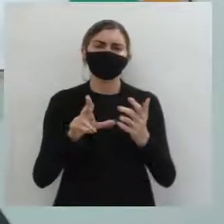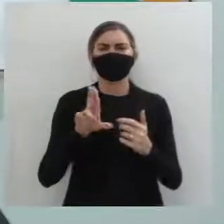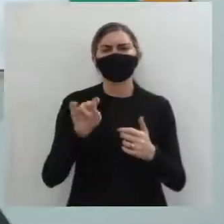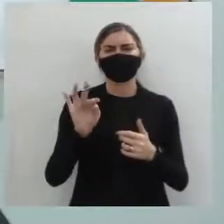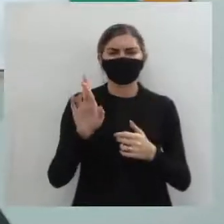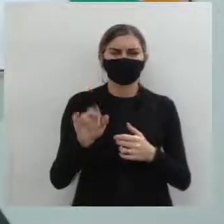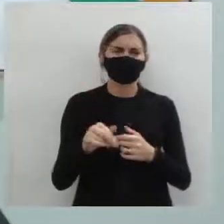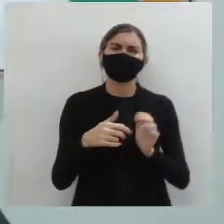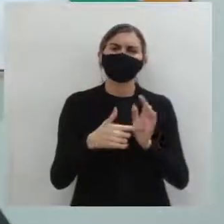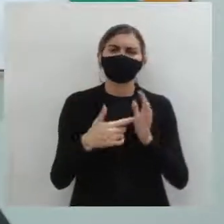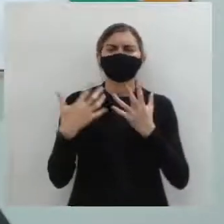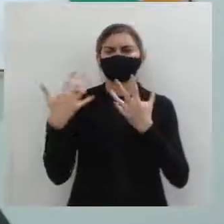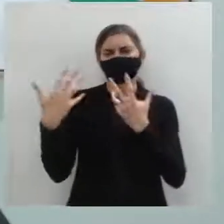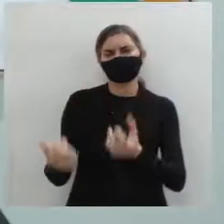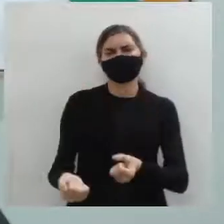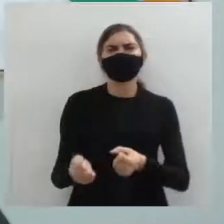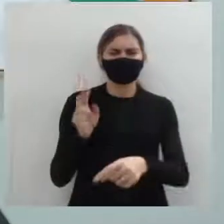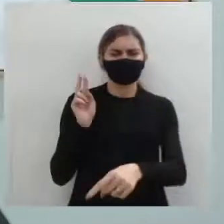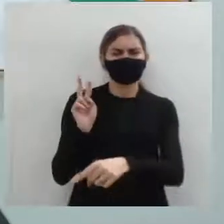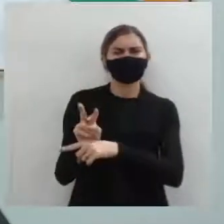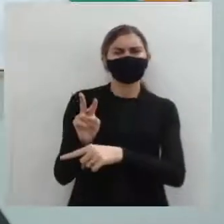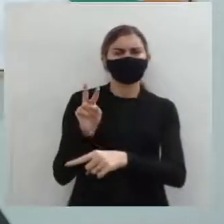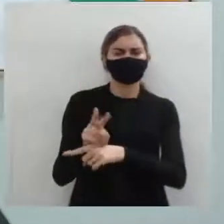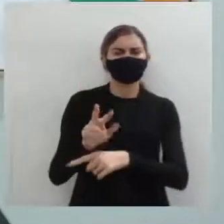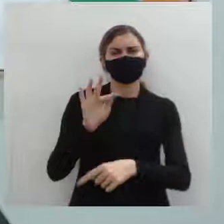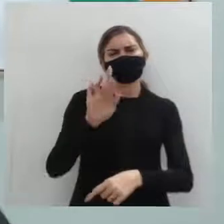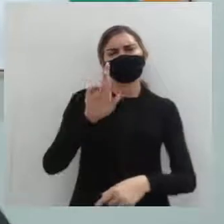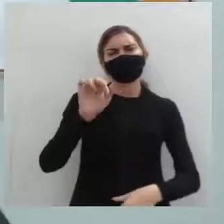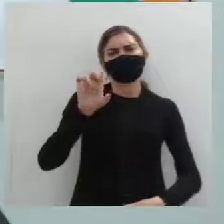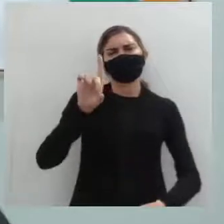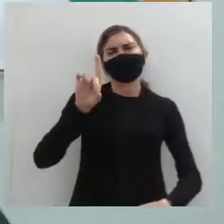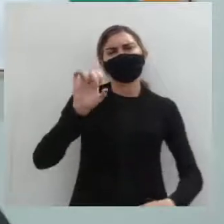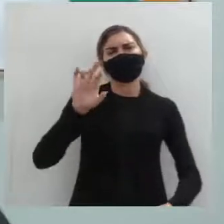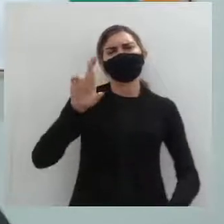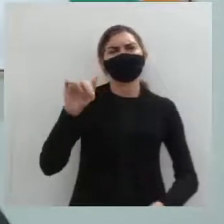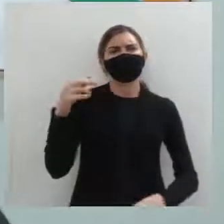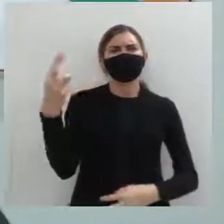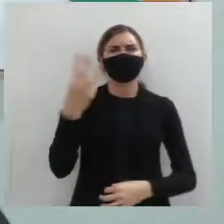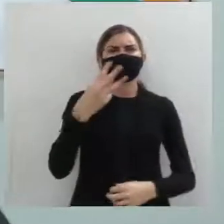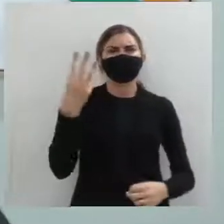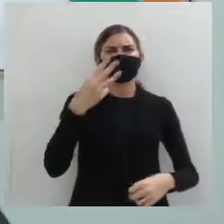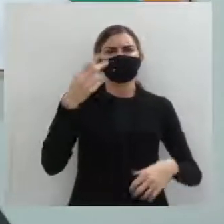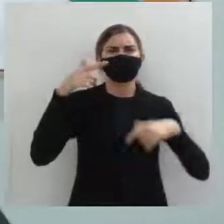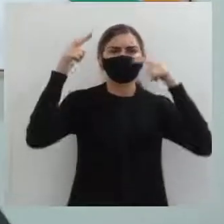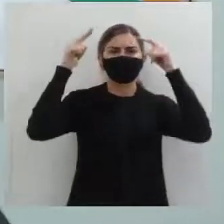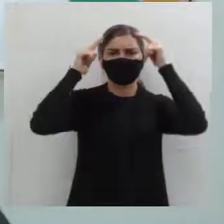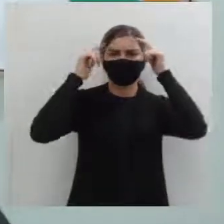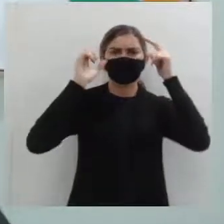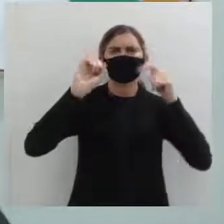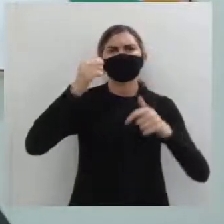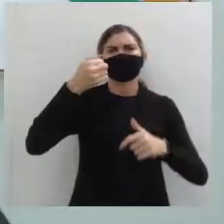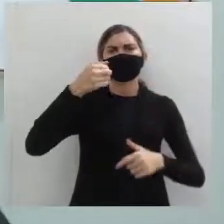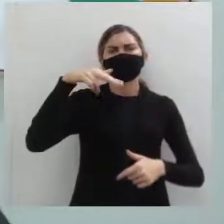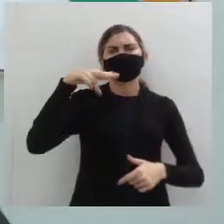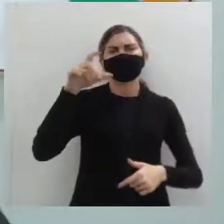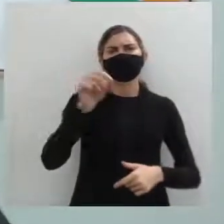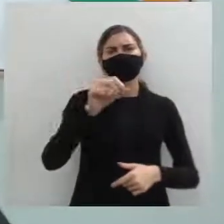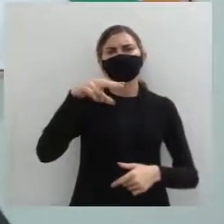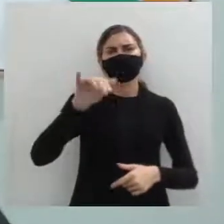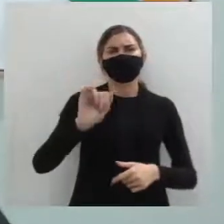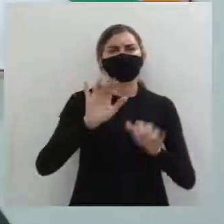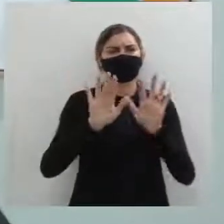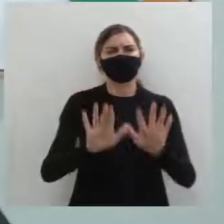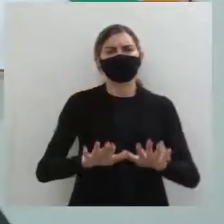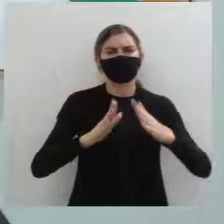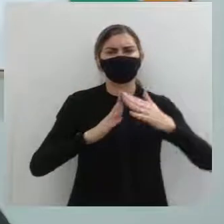Lutero foi acolhido e protegido por Frederico III, príncipe da Saxônia, e ficou recluso em